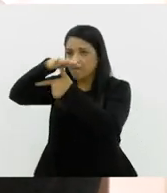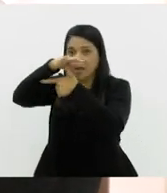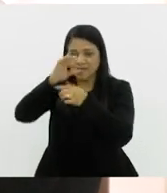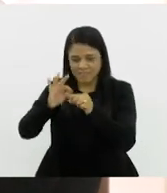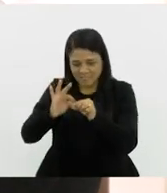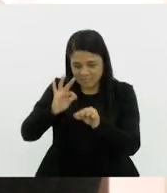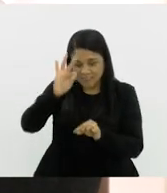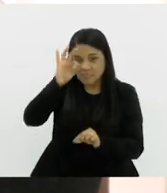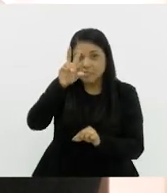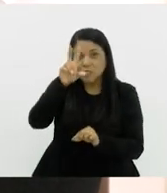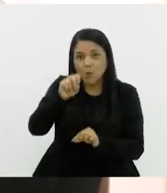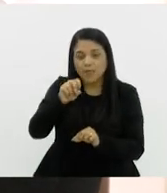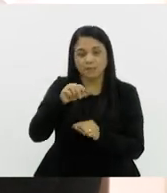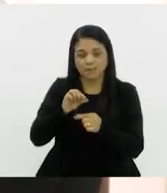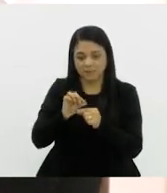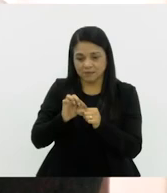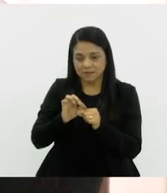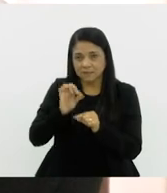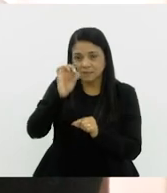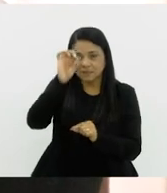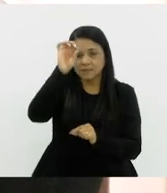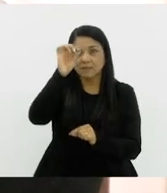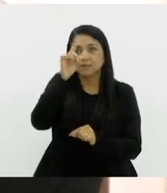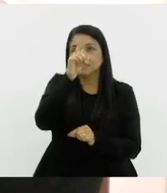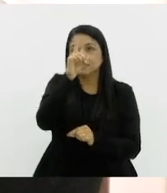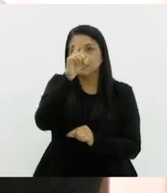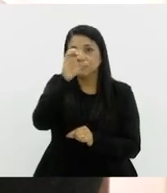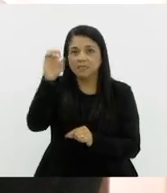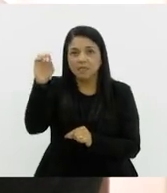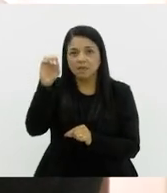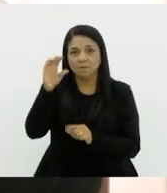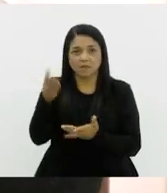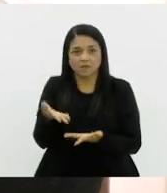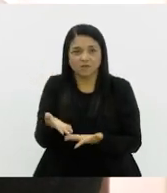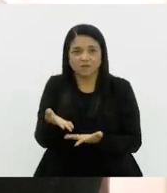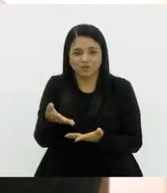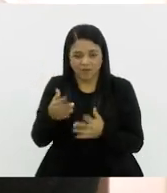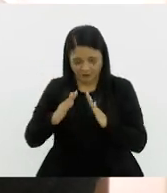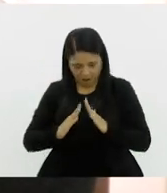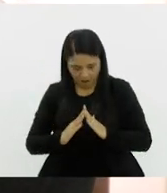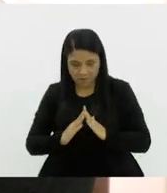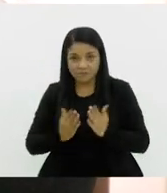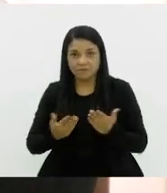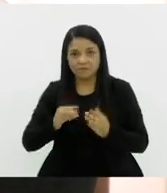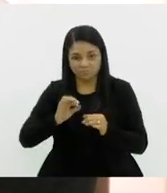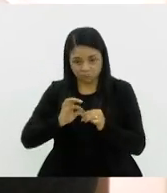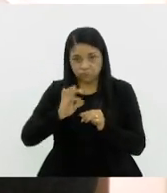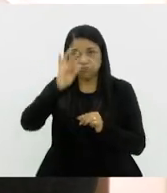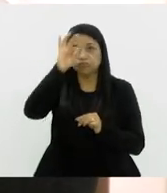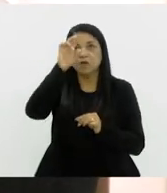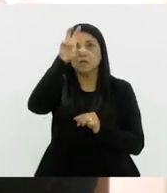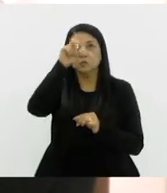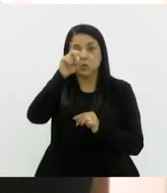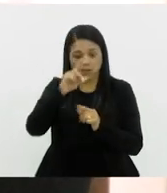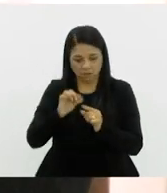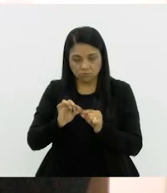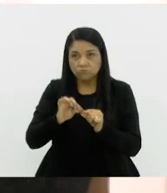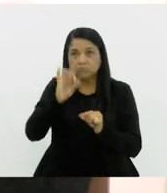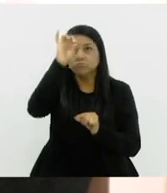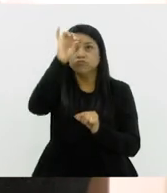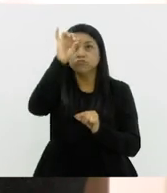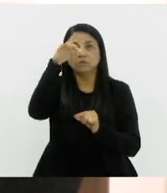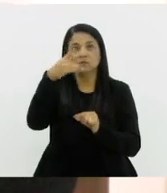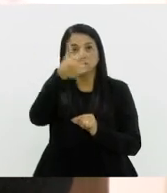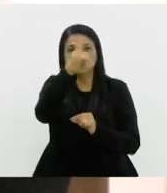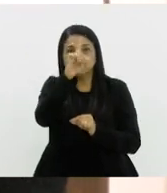100 metros das casas. É como o Mink falou, o Joaf como a Beverly Hills. É anunciado, você é vasculhado,